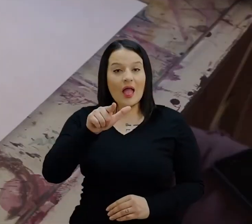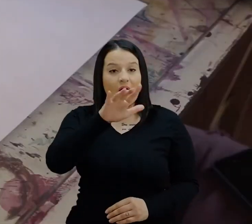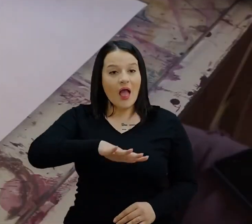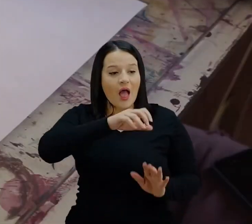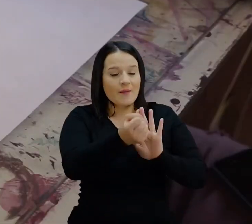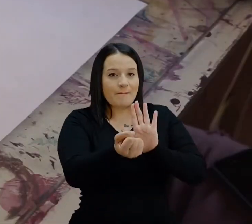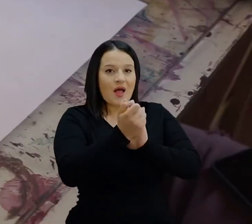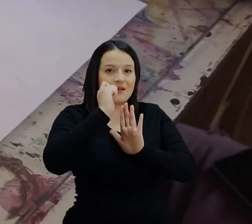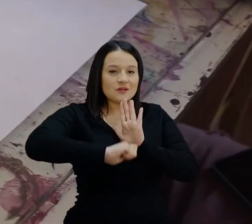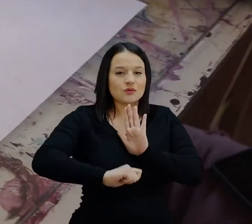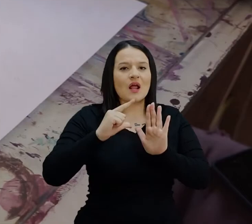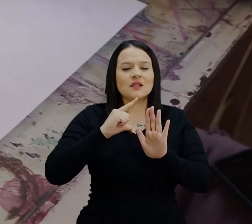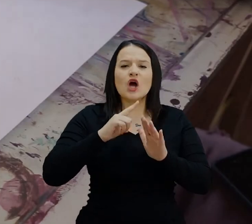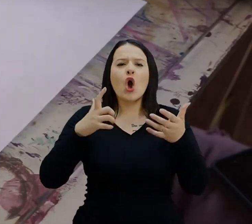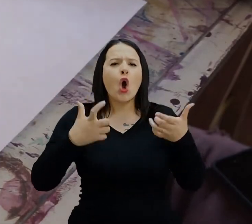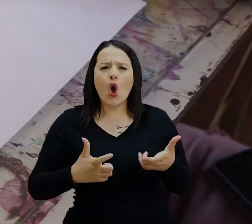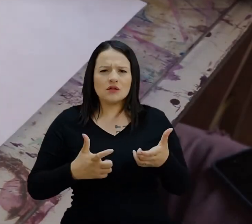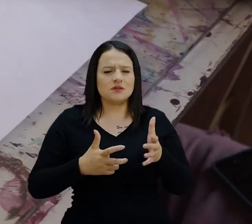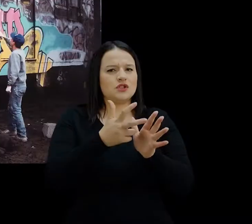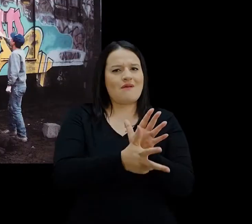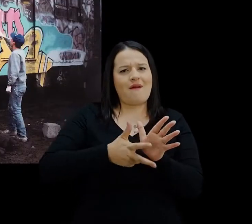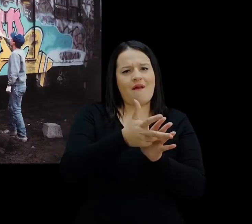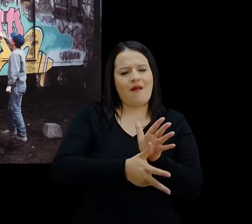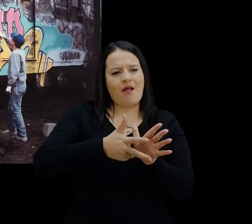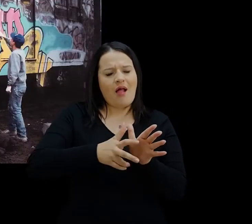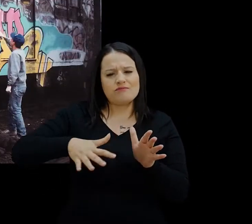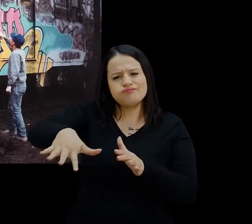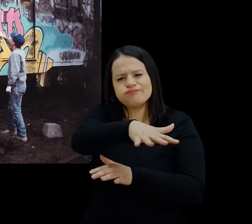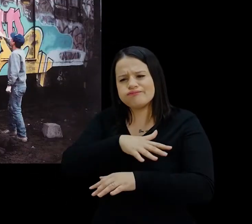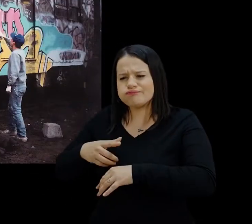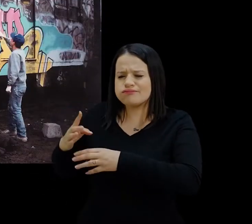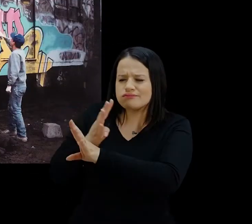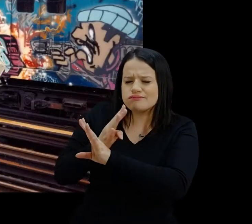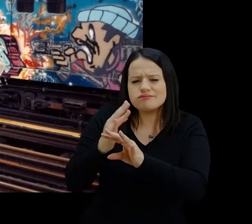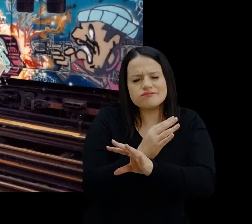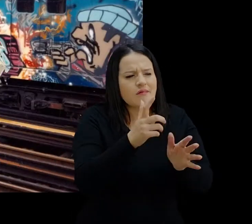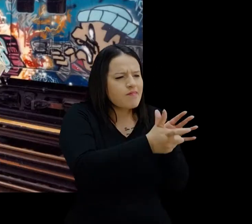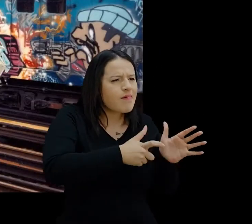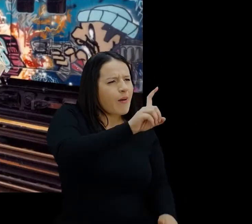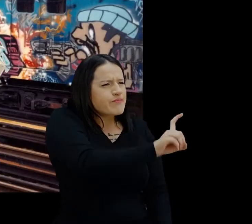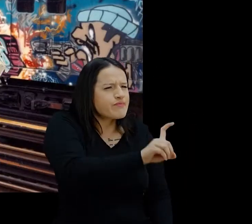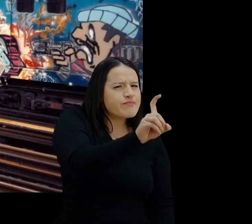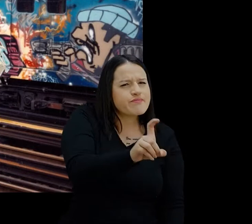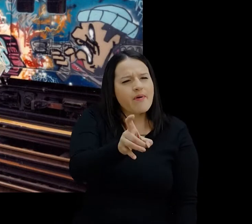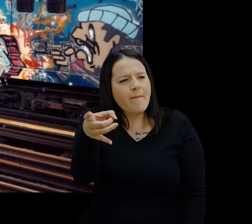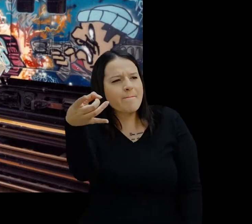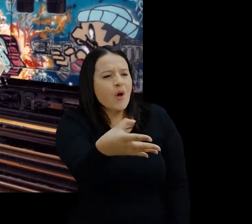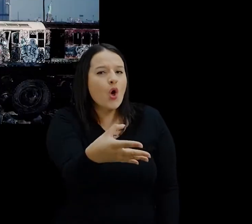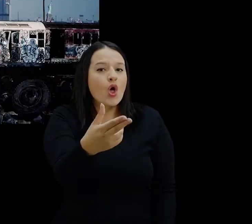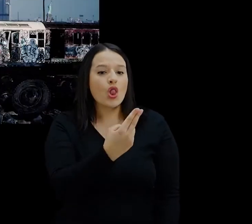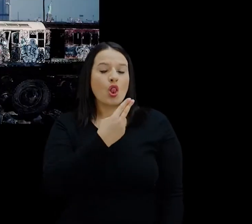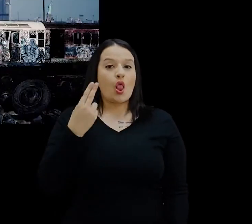As tags normalmente eles faziam nos trens, nos espaços na cidade, né? Nos trens de Nova York.